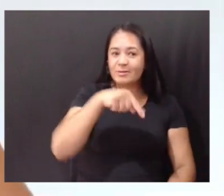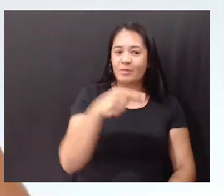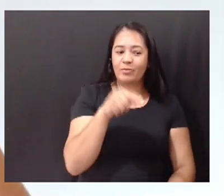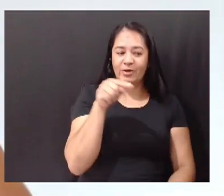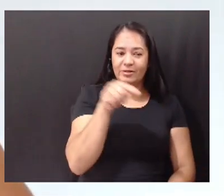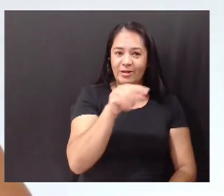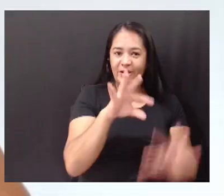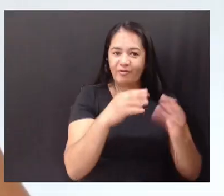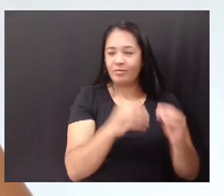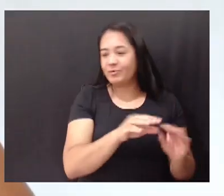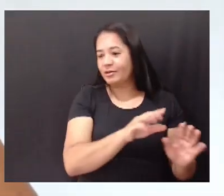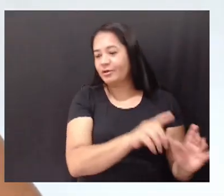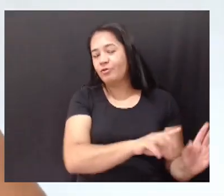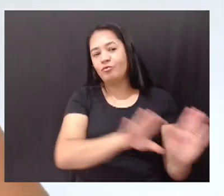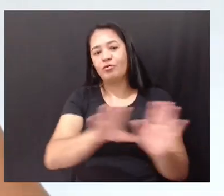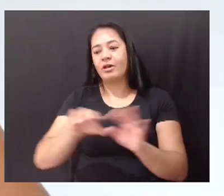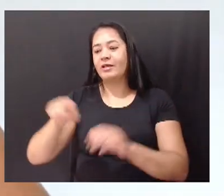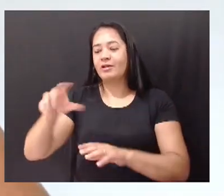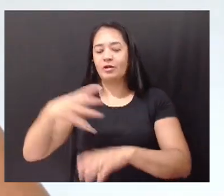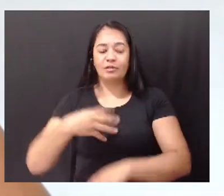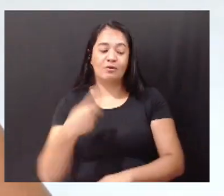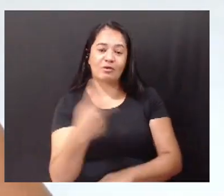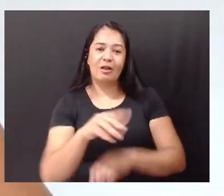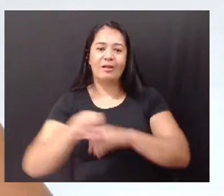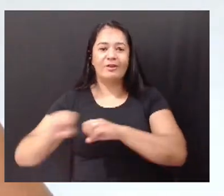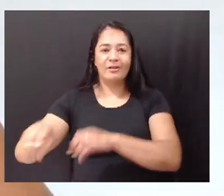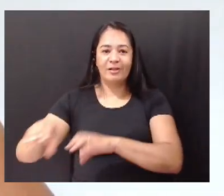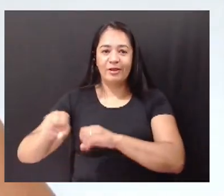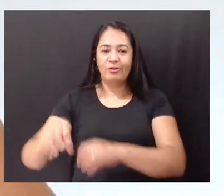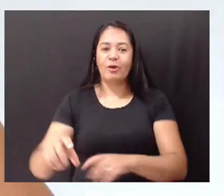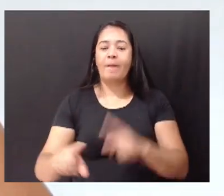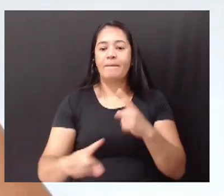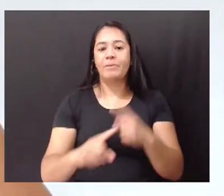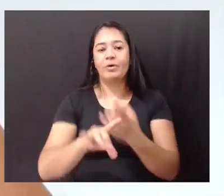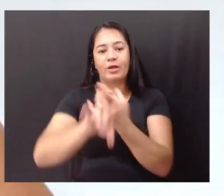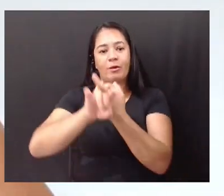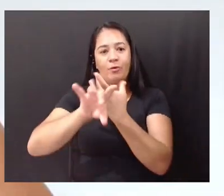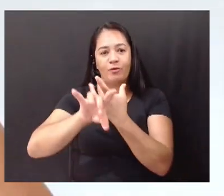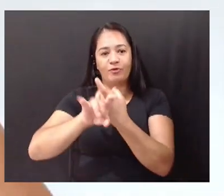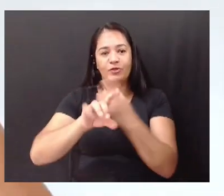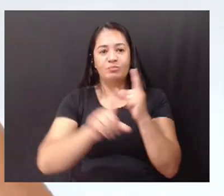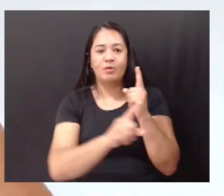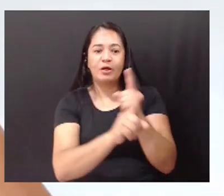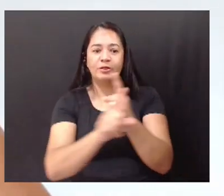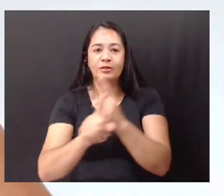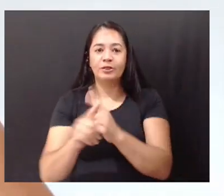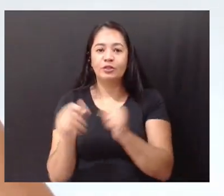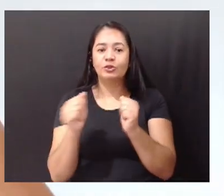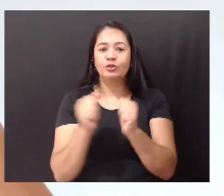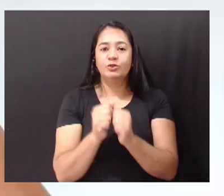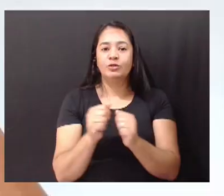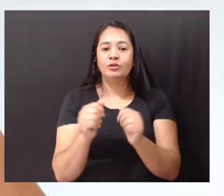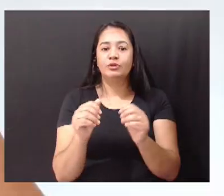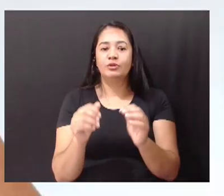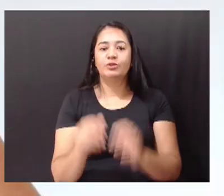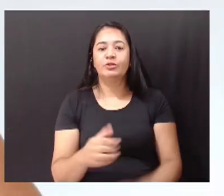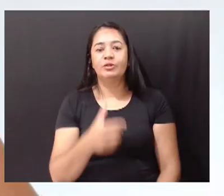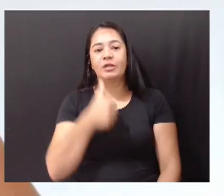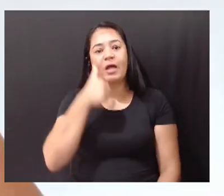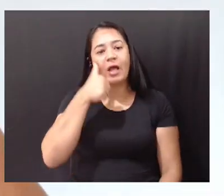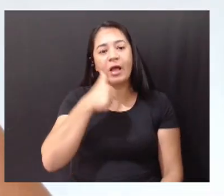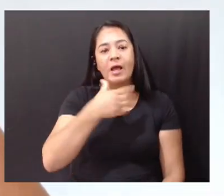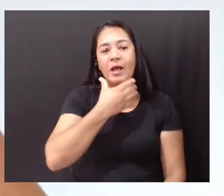percebe nos feedbacks que a gente recebe nesses encontros com os pais, dessa falta de regras e limites que os pais